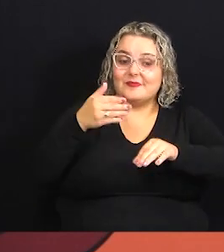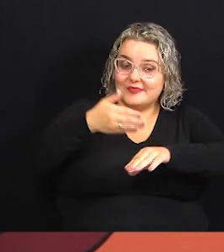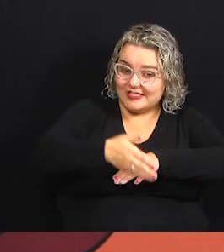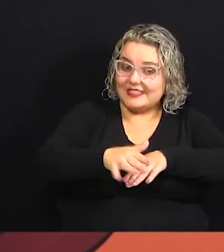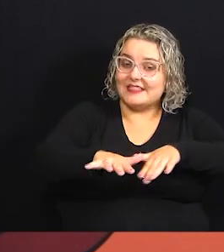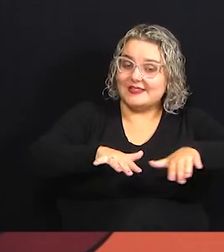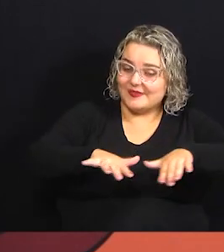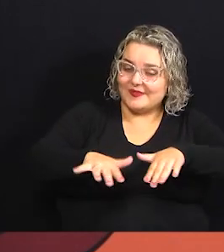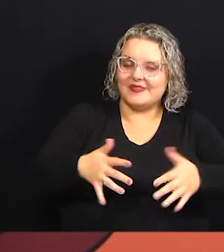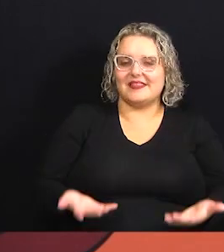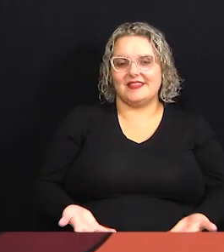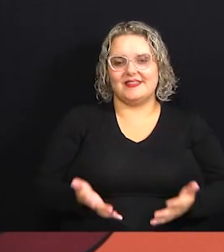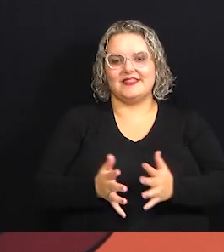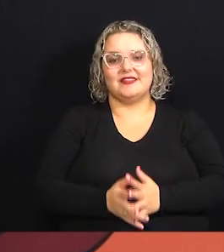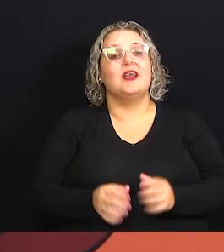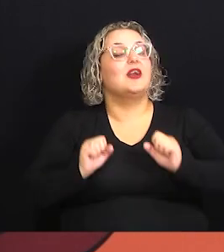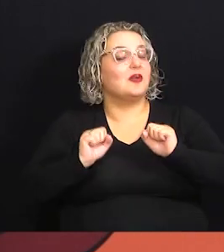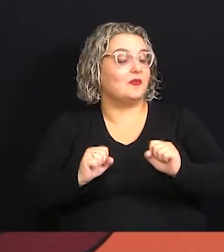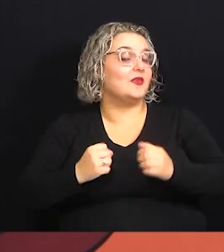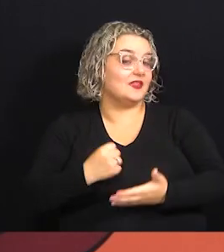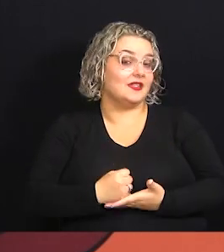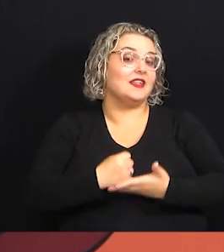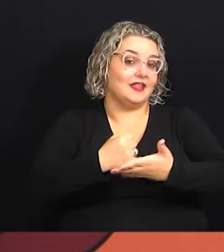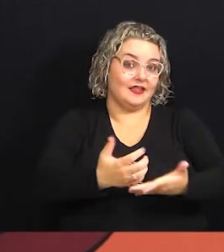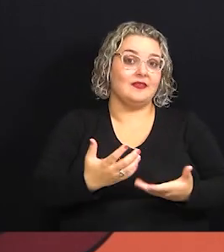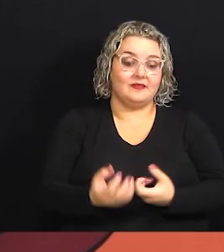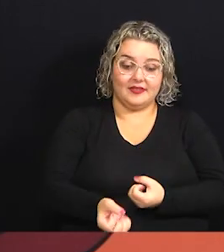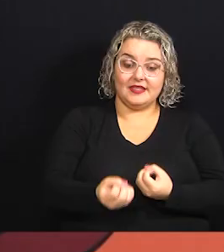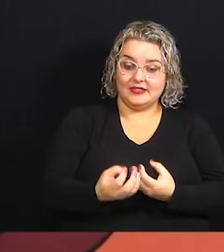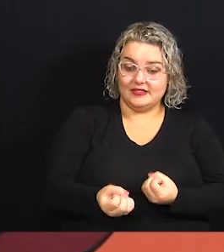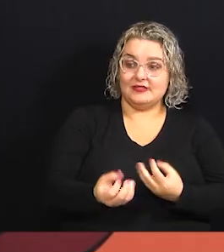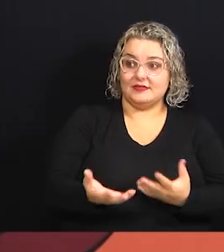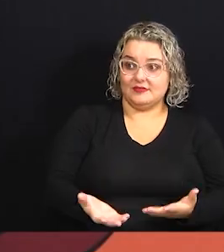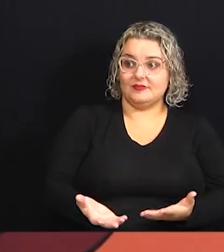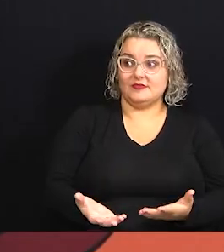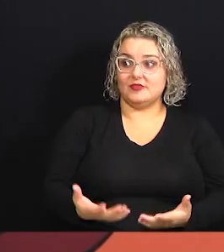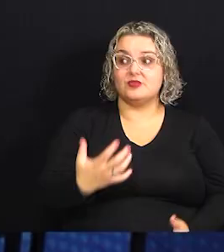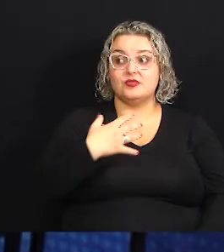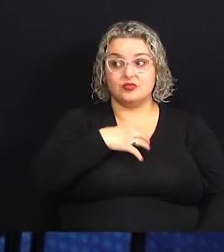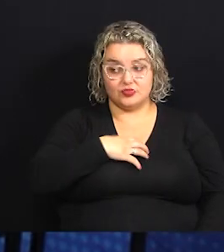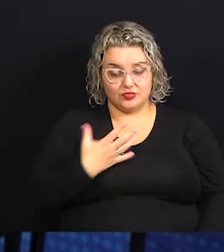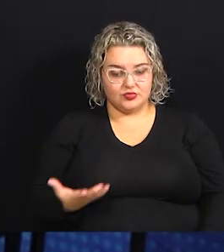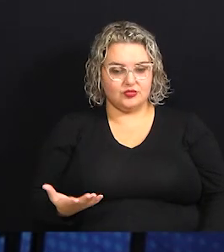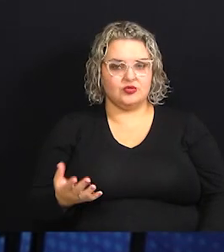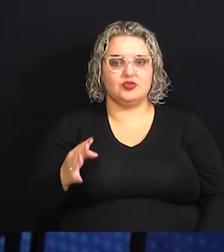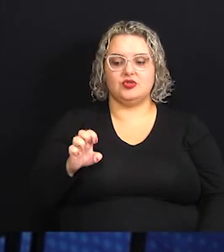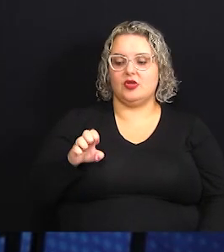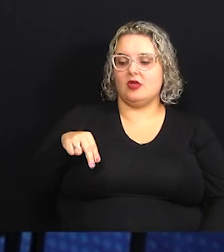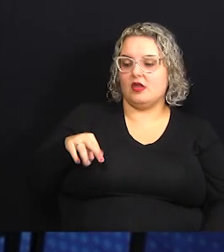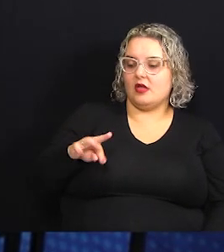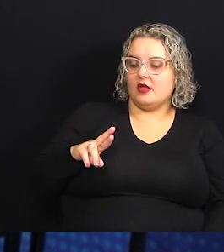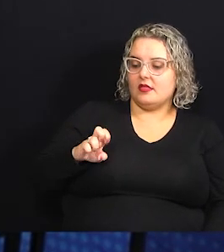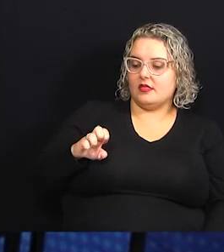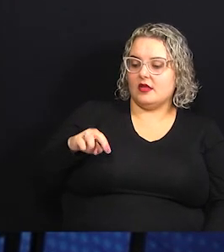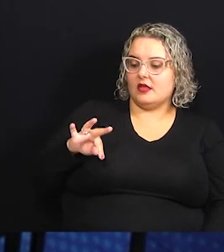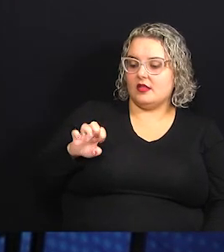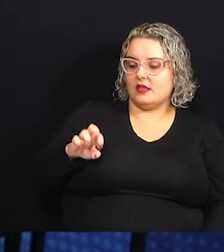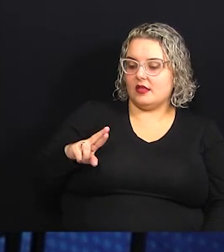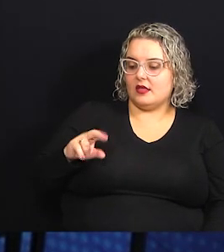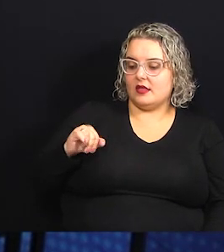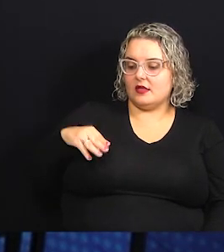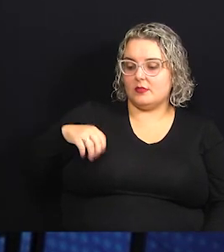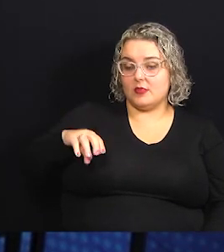de fazer parte, né, desse momento e poder levar essa informação, seja de uma forma de entretenimento,